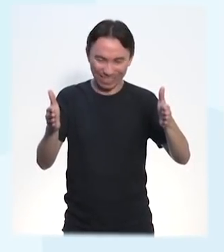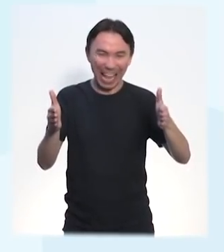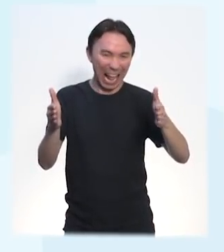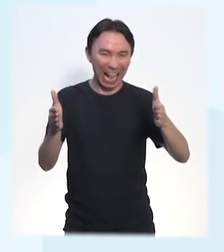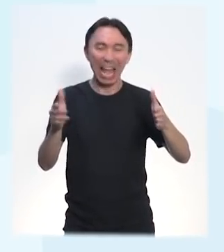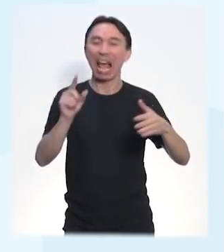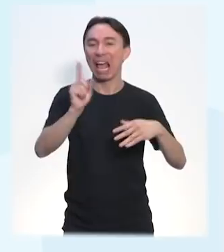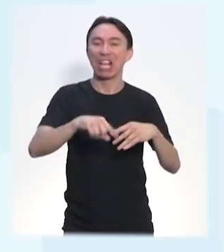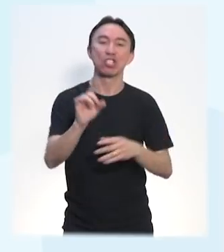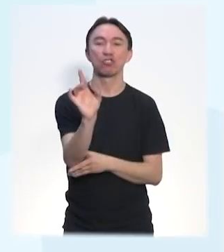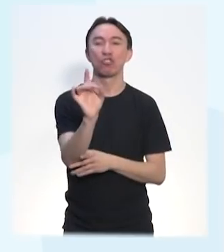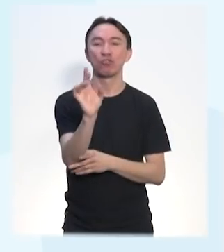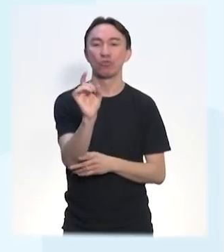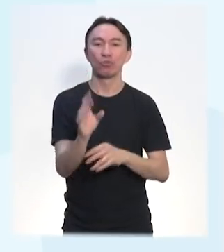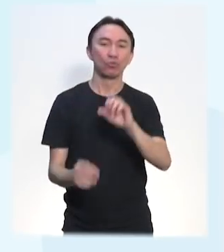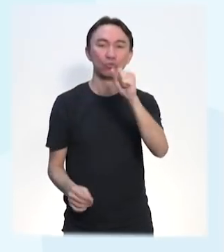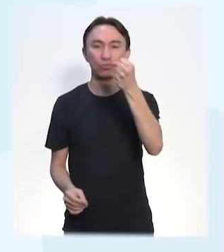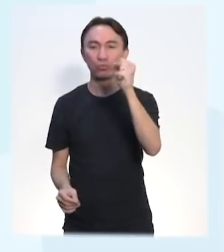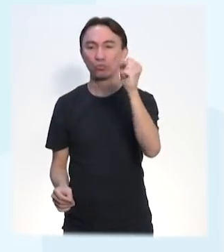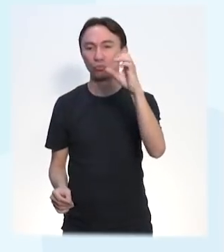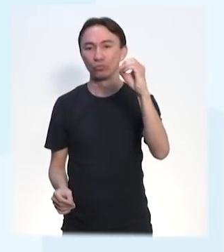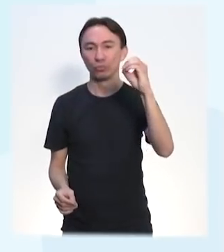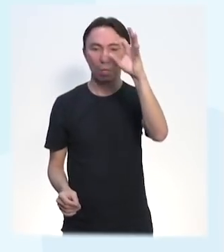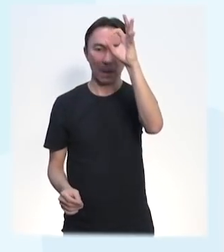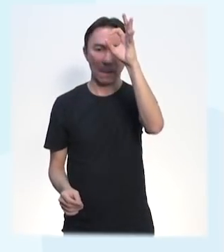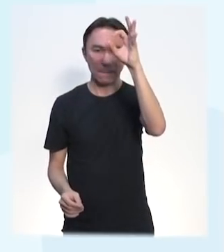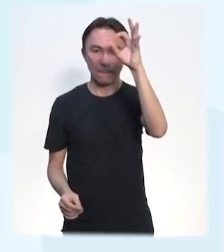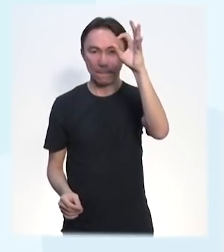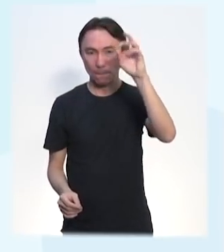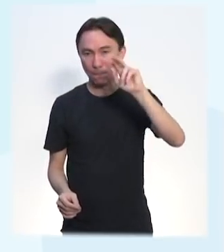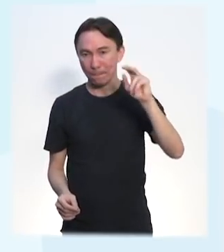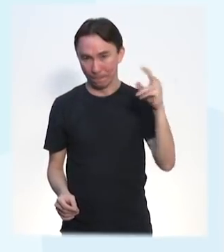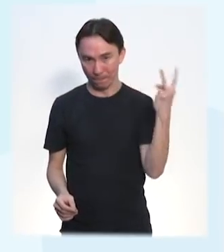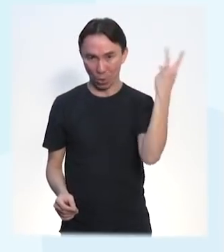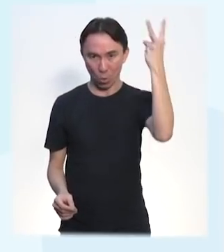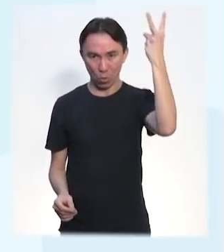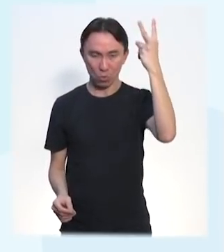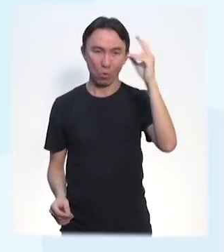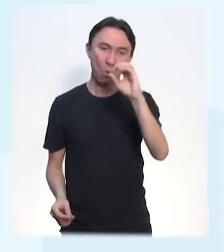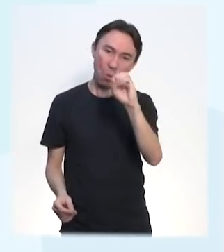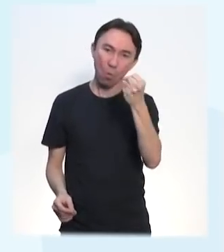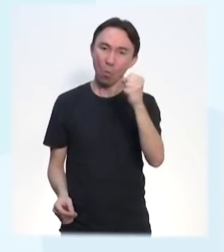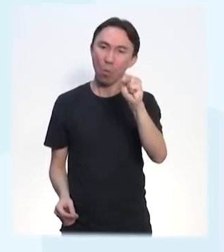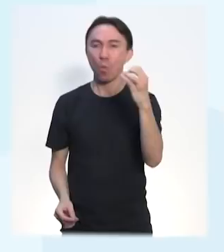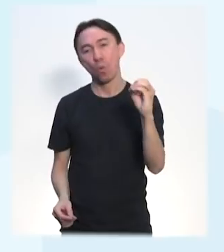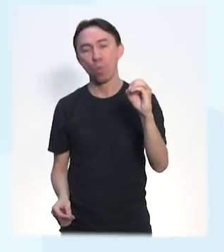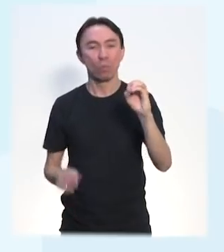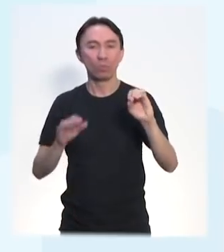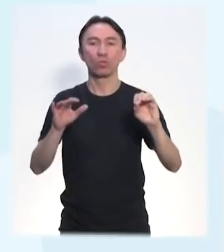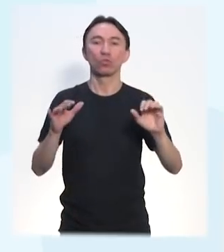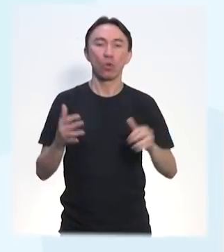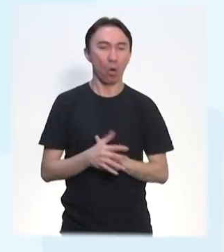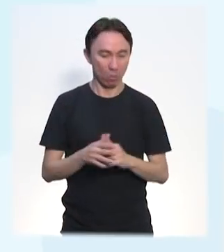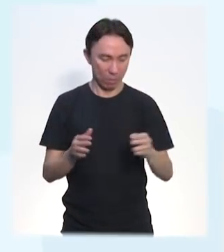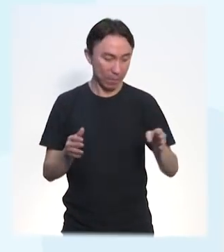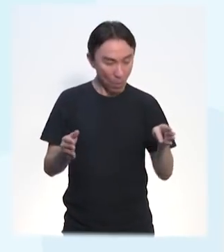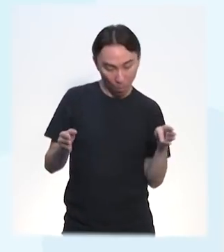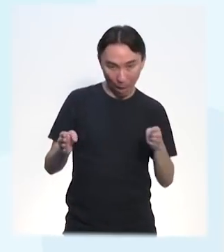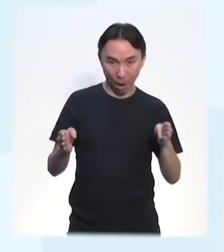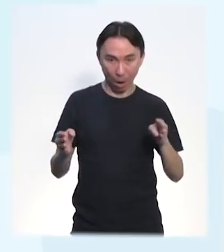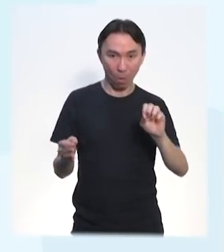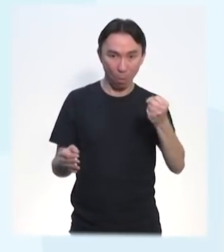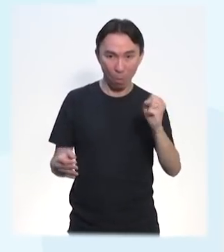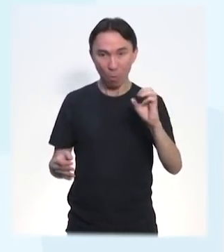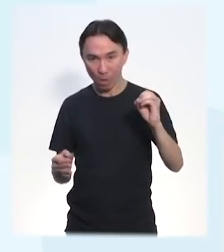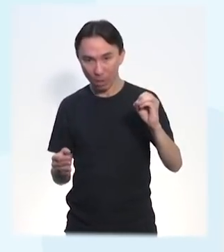caso tiver essa pontuação, um ou outro aluno deixou de fazer essa postagem, entre 100 e 80% aí dos alunos